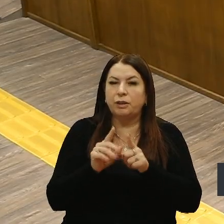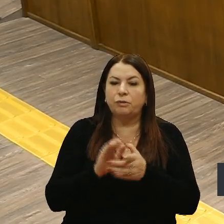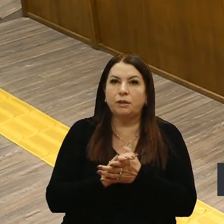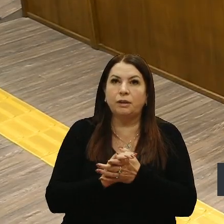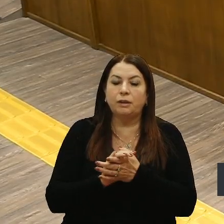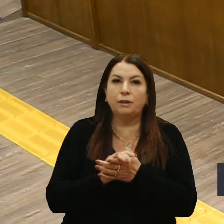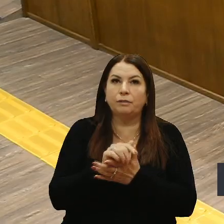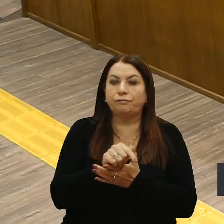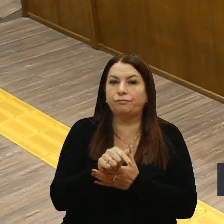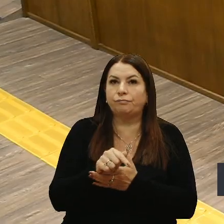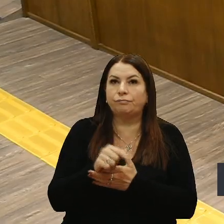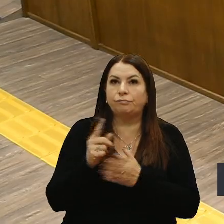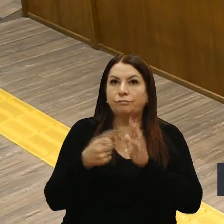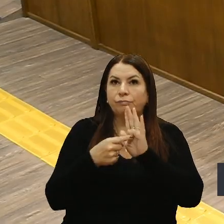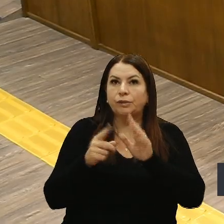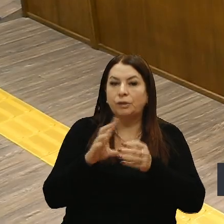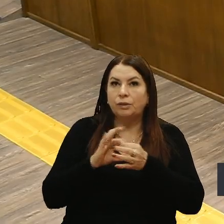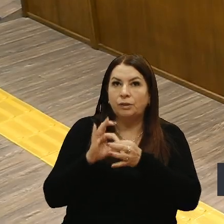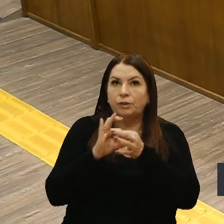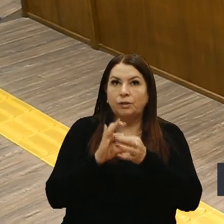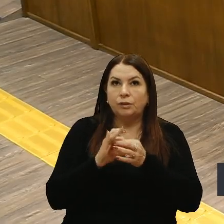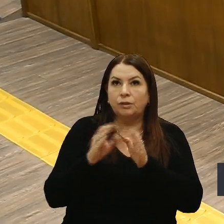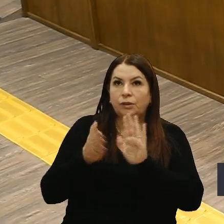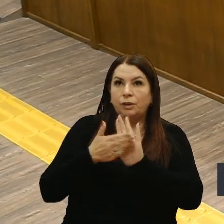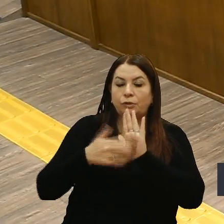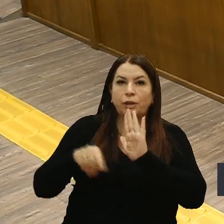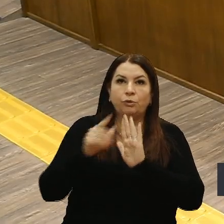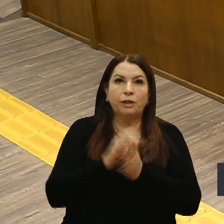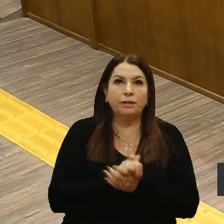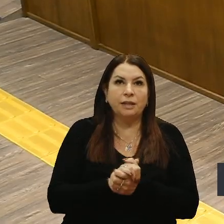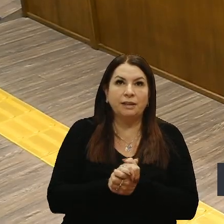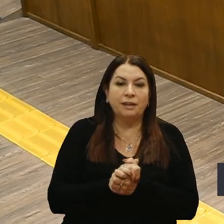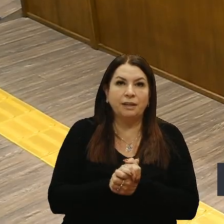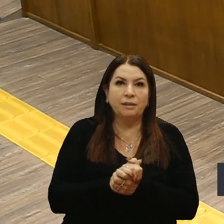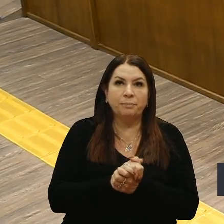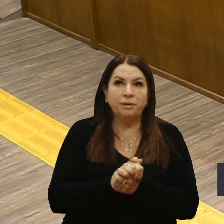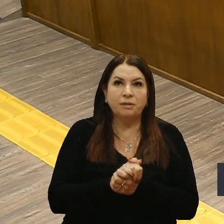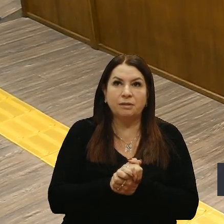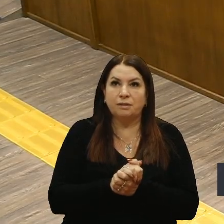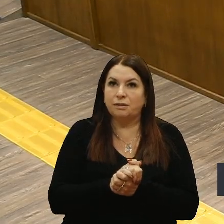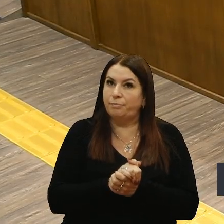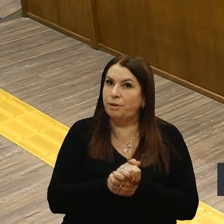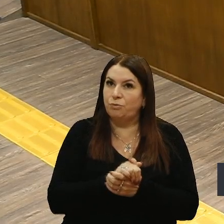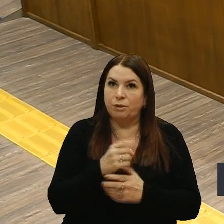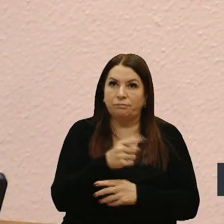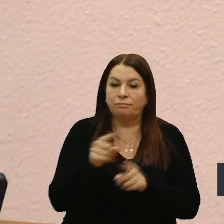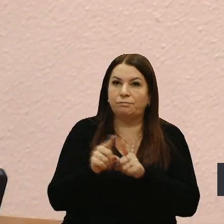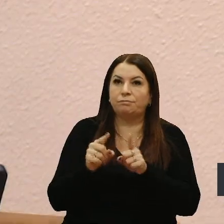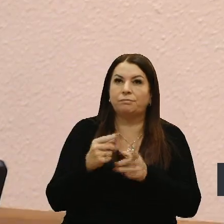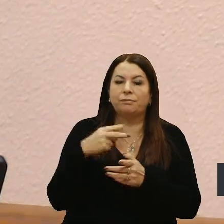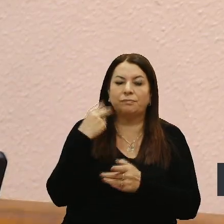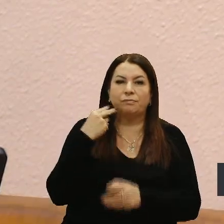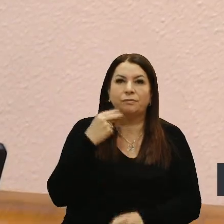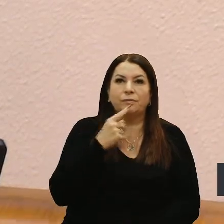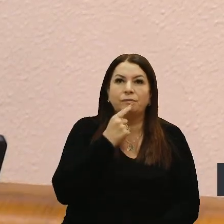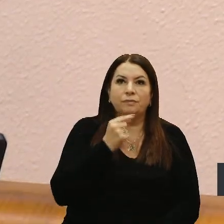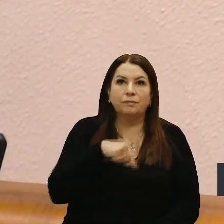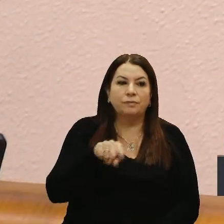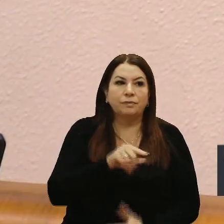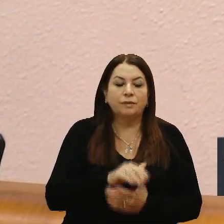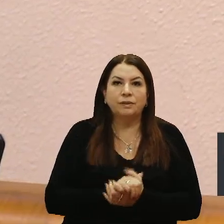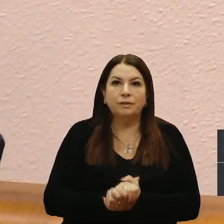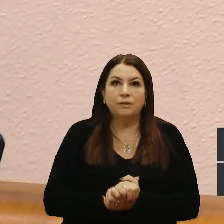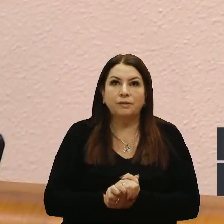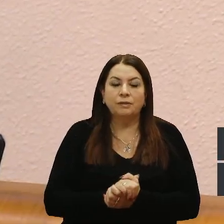está se mostrando unidos ali por um propósito, né? Parabenizar em especial o vereador João Ex, que está aqui ao meu